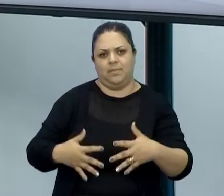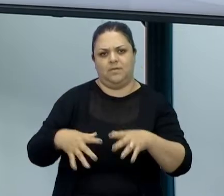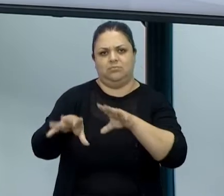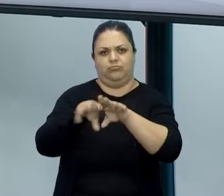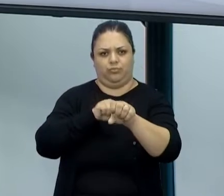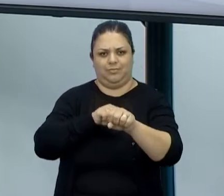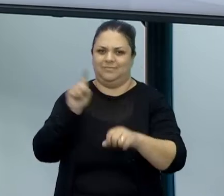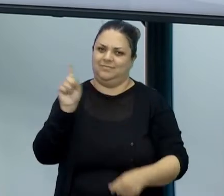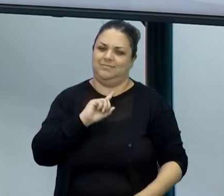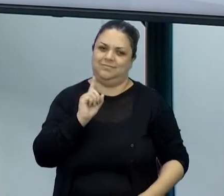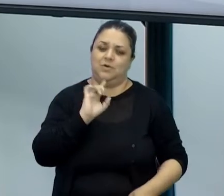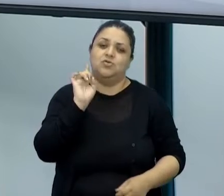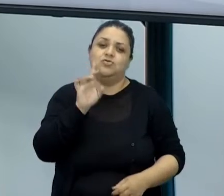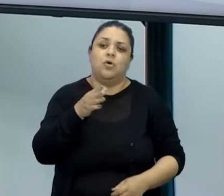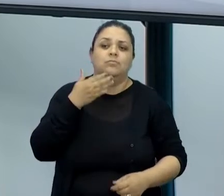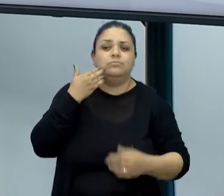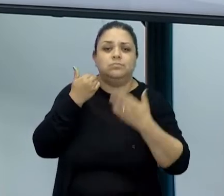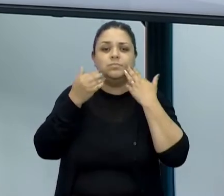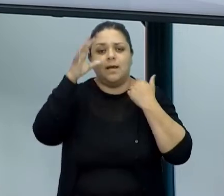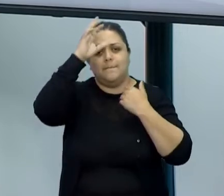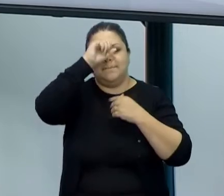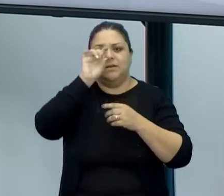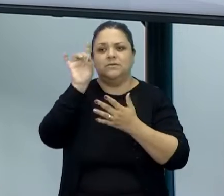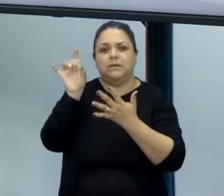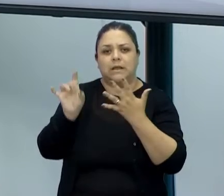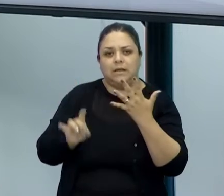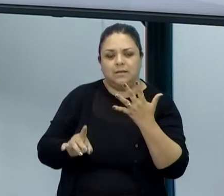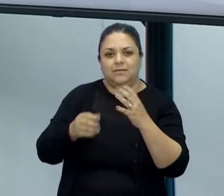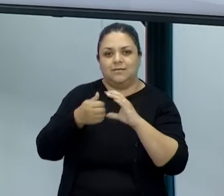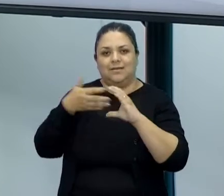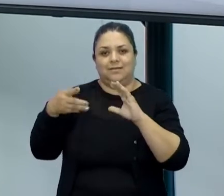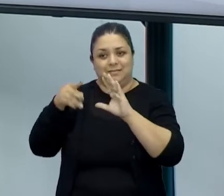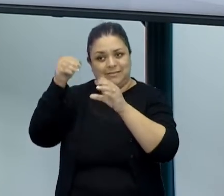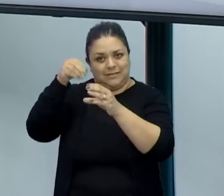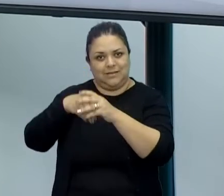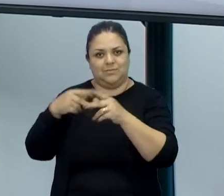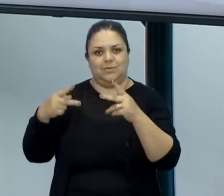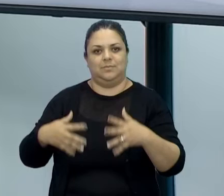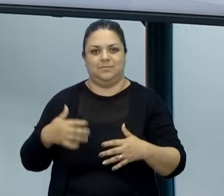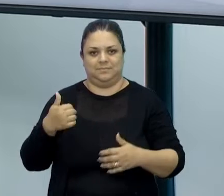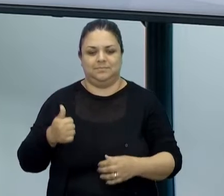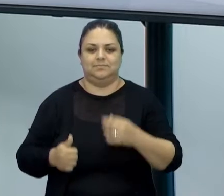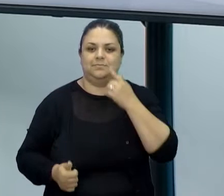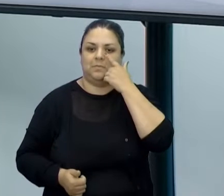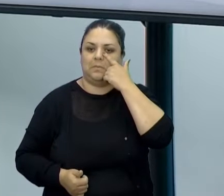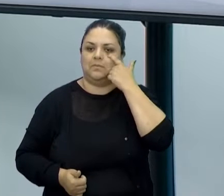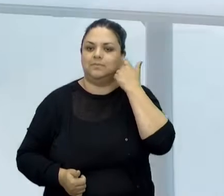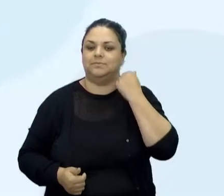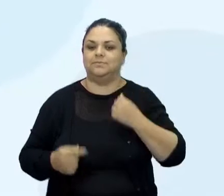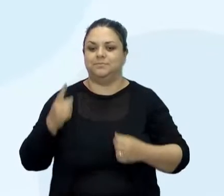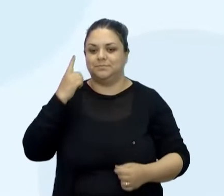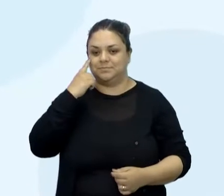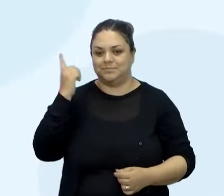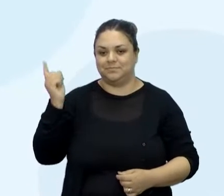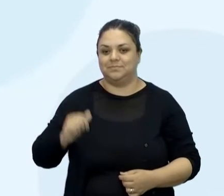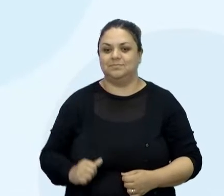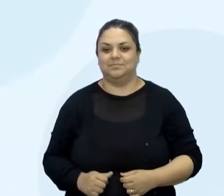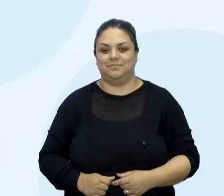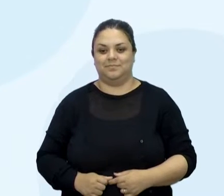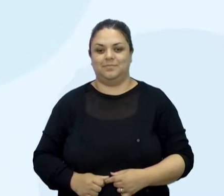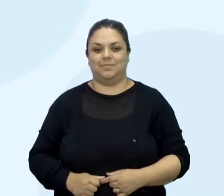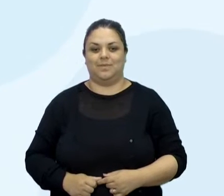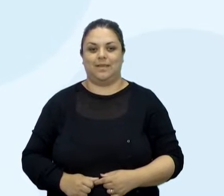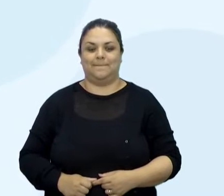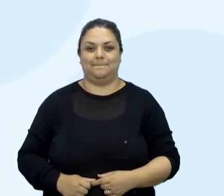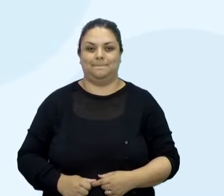apenas analisando aspectos da programação. Beleza? Muito bem. E aí na tela, o que nós temos? Nós temos o